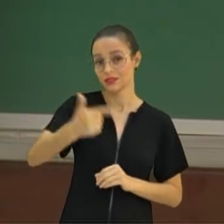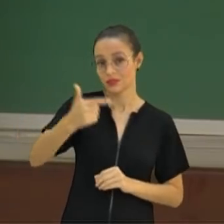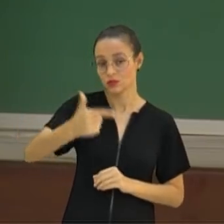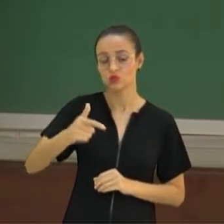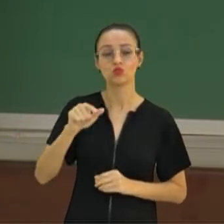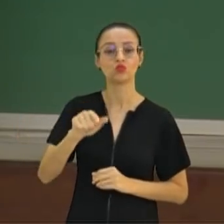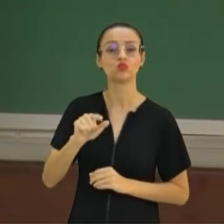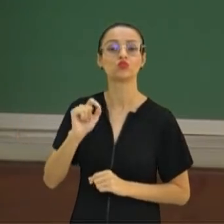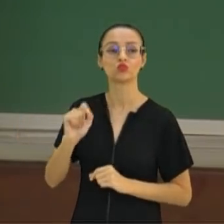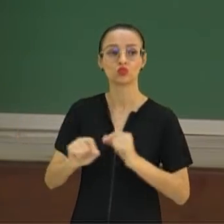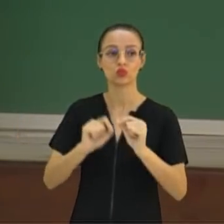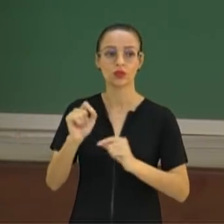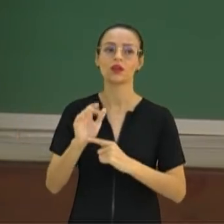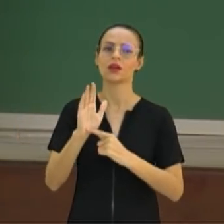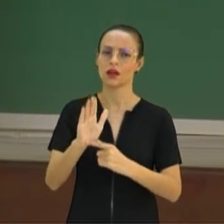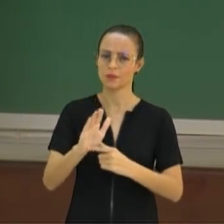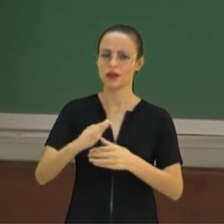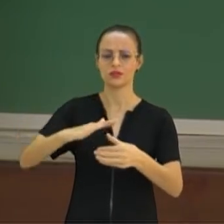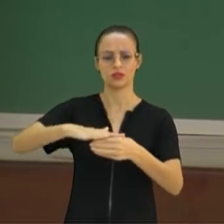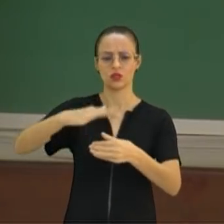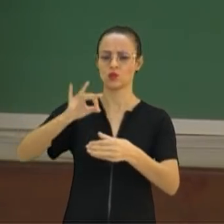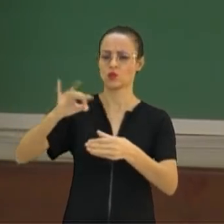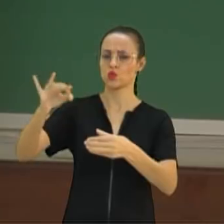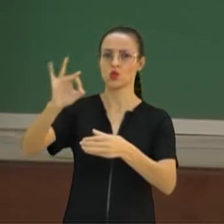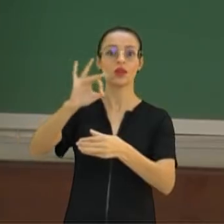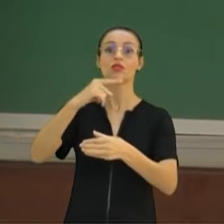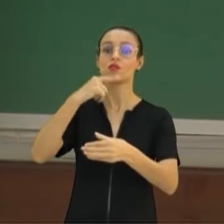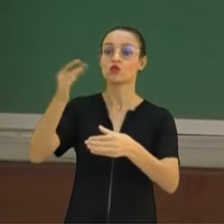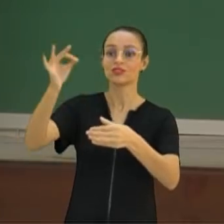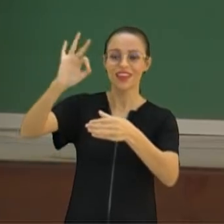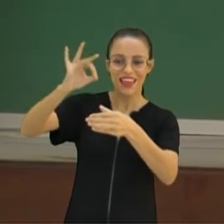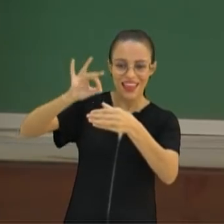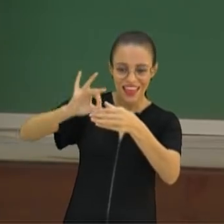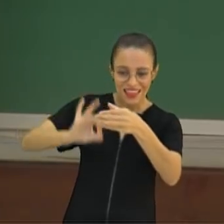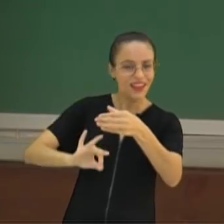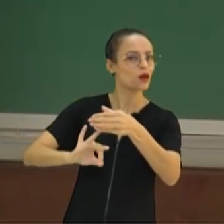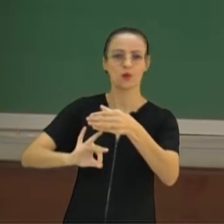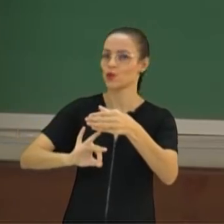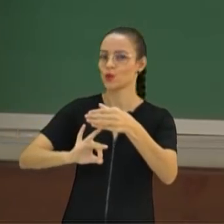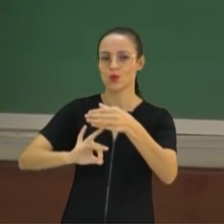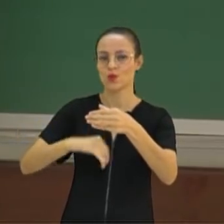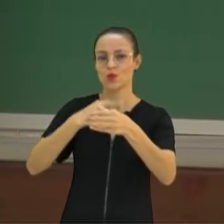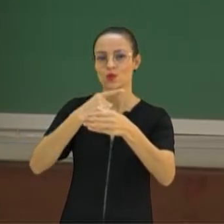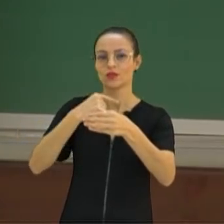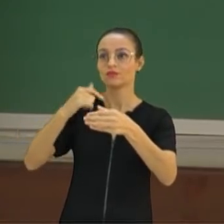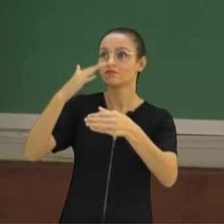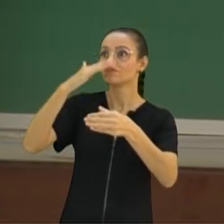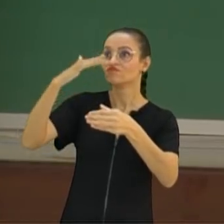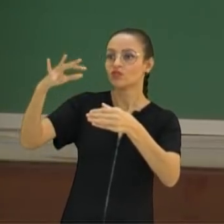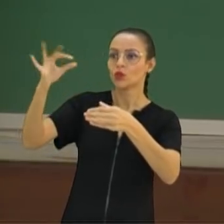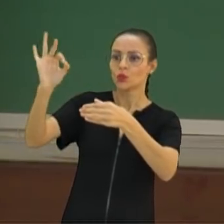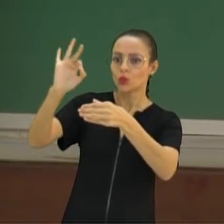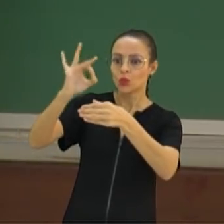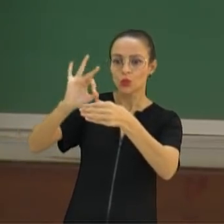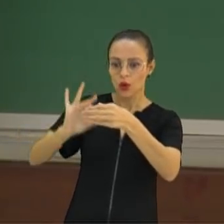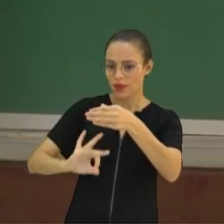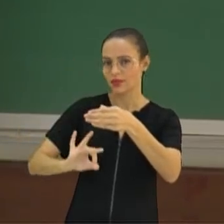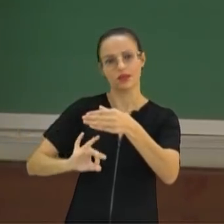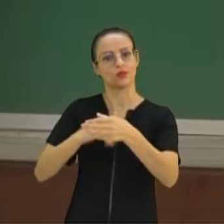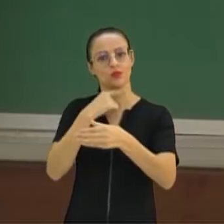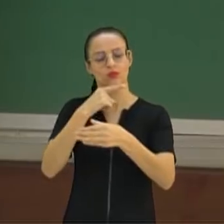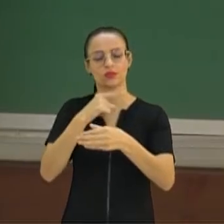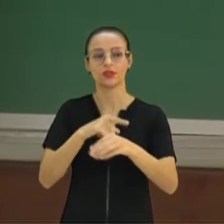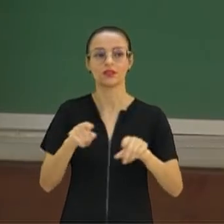frasco ali, apareceram as moscas em volta, mas elas não conseguiam entrar, né, sendo atraídas pelo cheiro da carne, elas não conseguiam entrar.